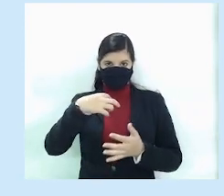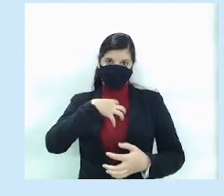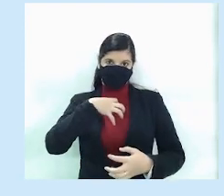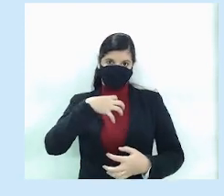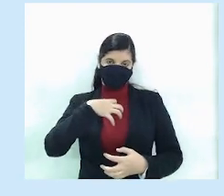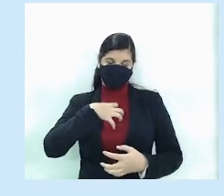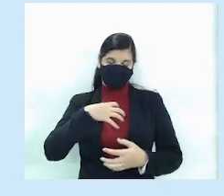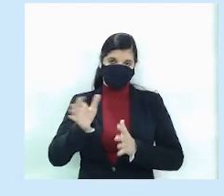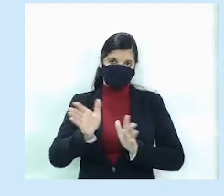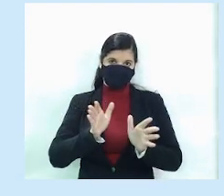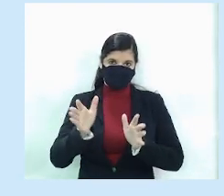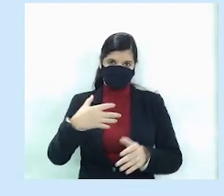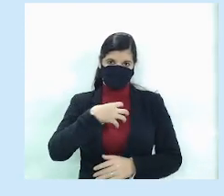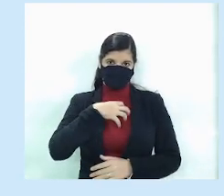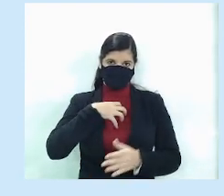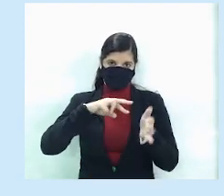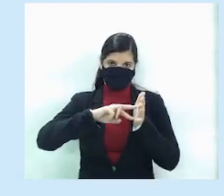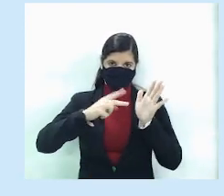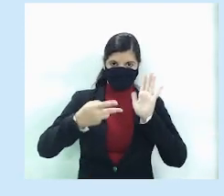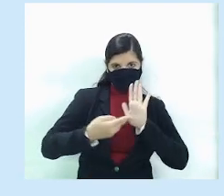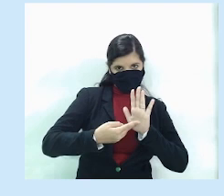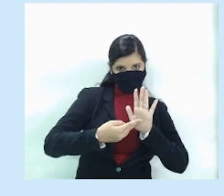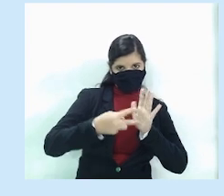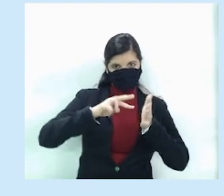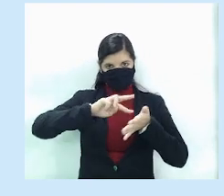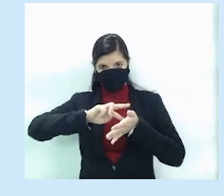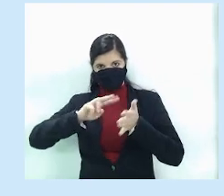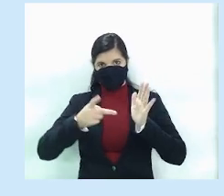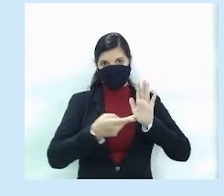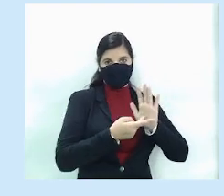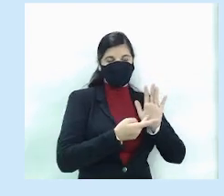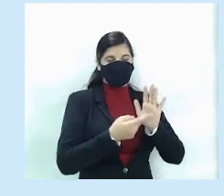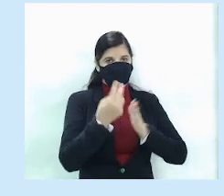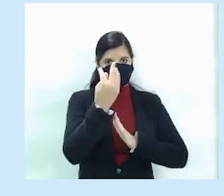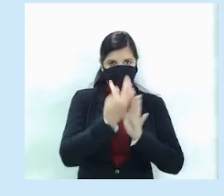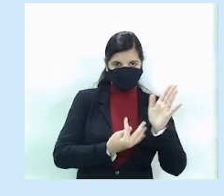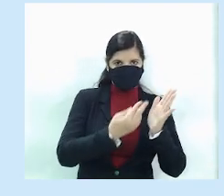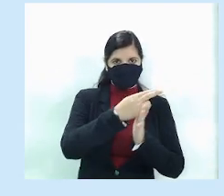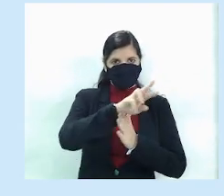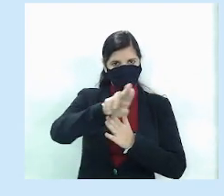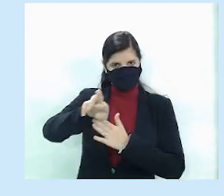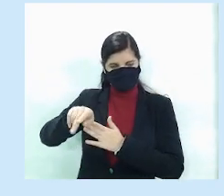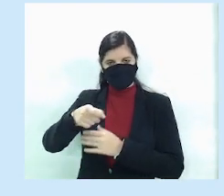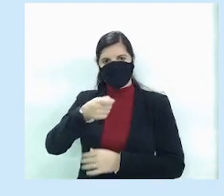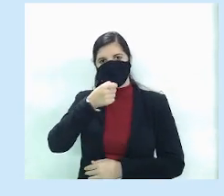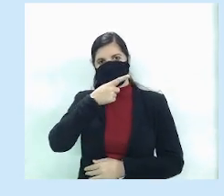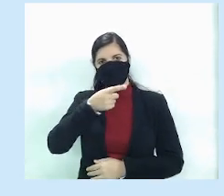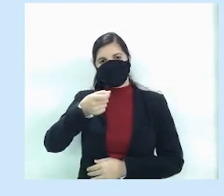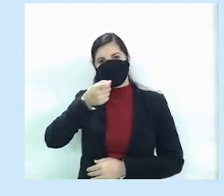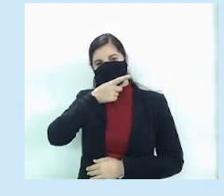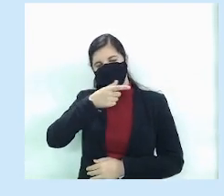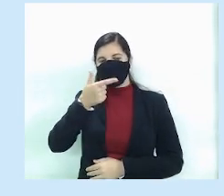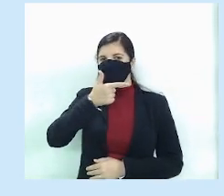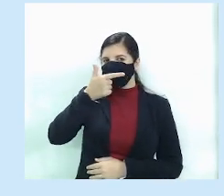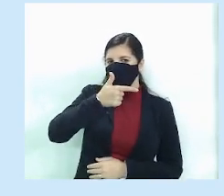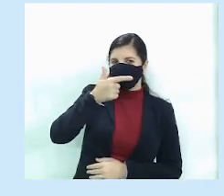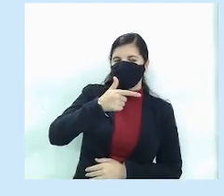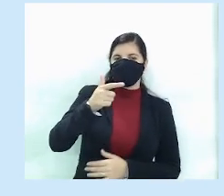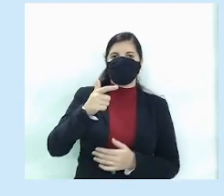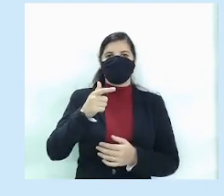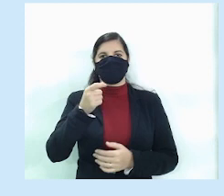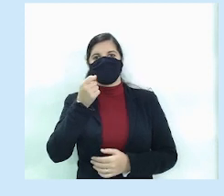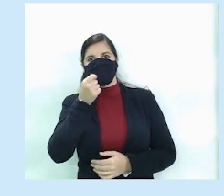que acontece, e isso é muito comum em textos, né? E principalmente em textos de humor. Vocês já devem ter lido